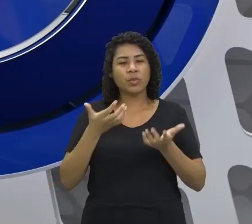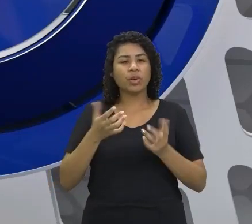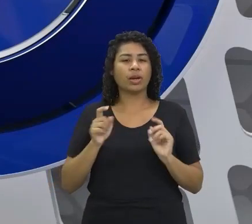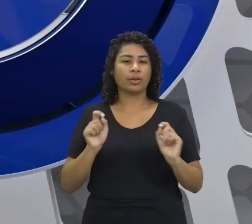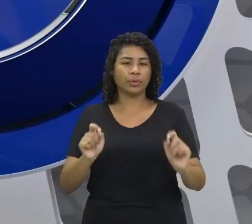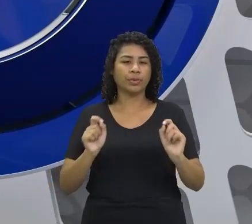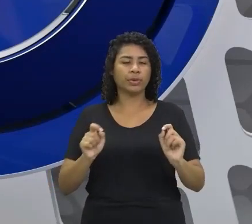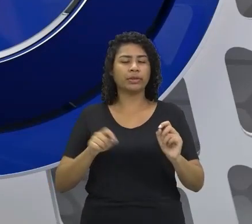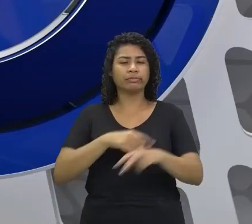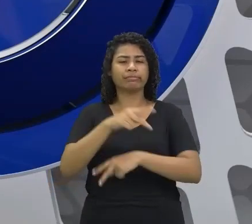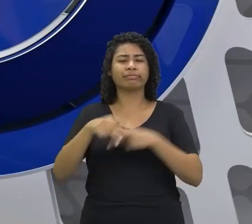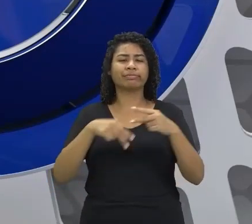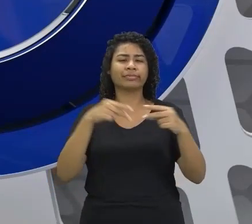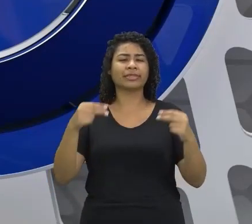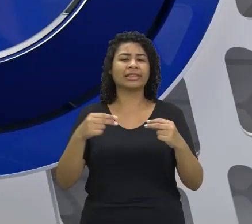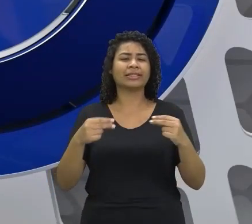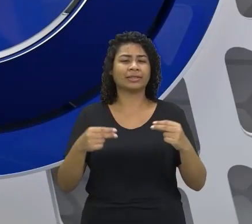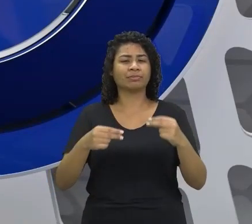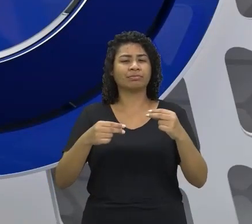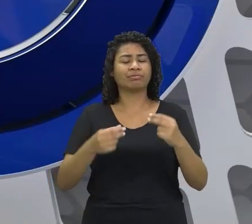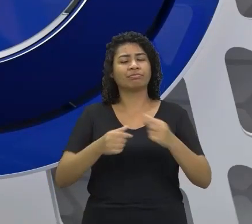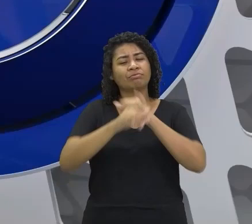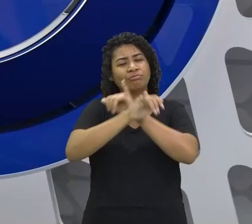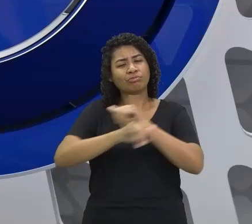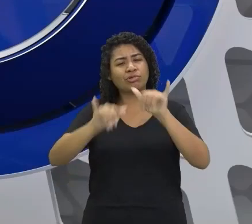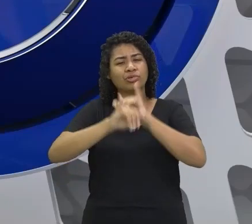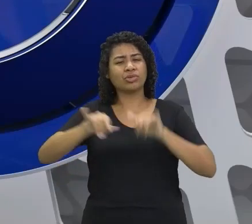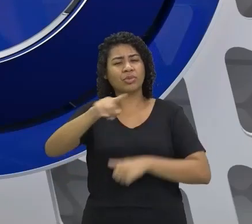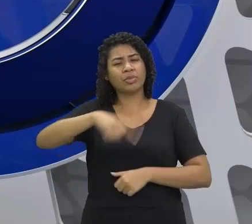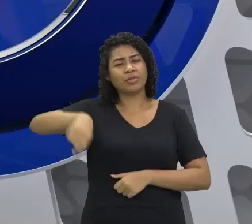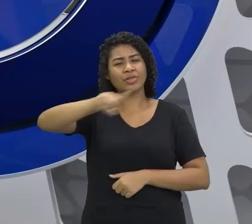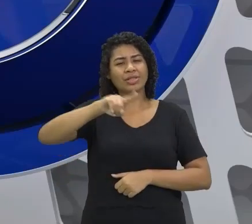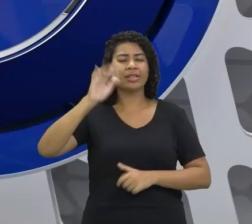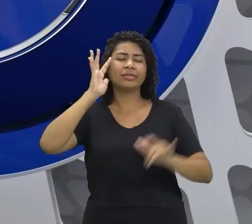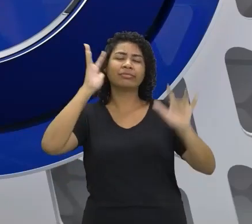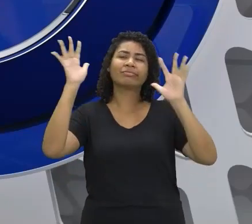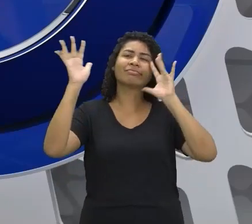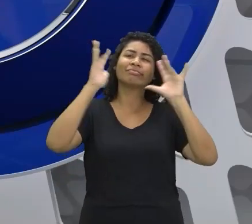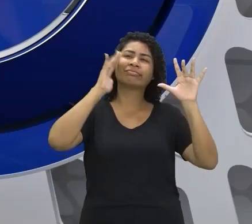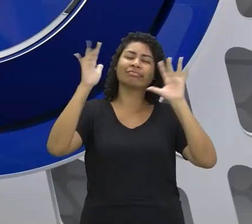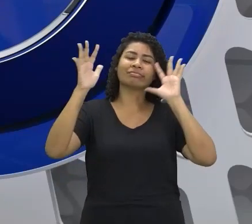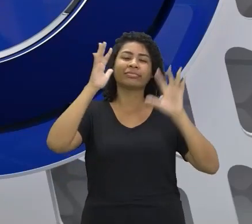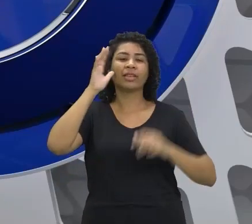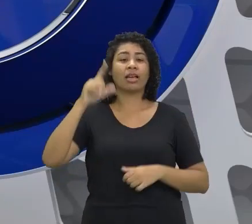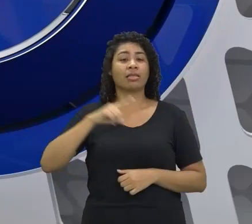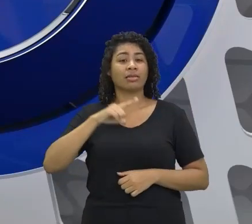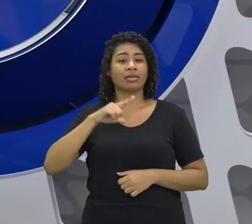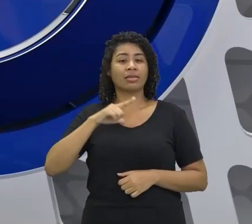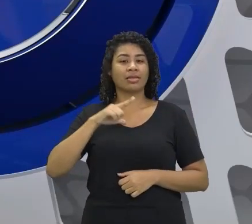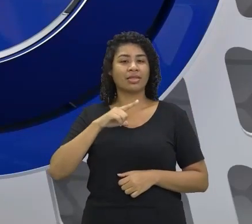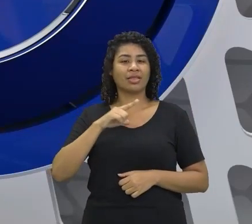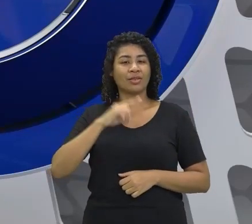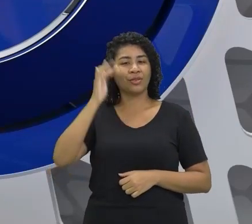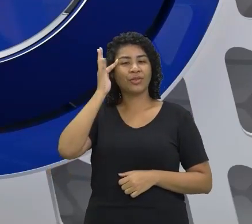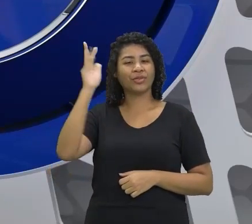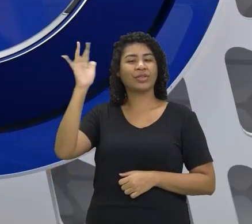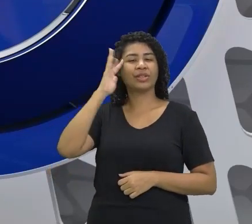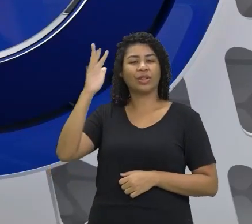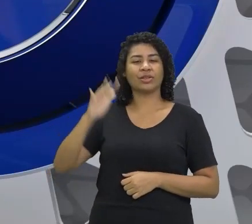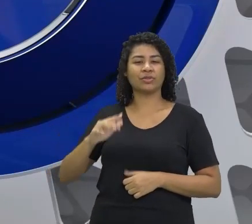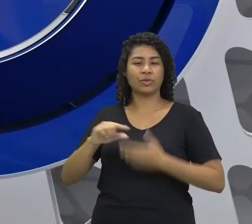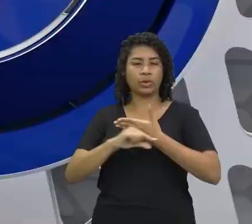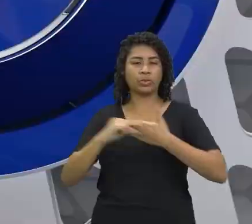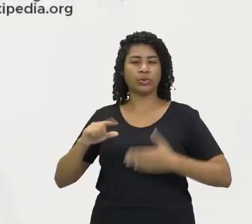te presentear com uma pequena reflexão do nosso querido teólogo e filósofo Leonardo Boff.